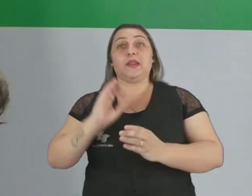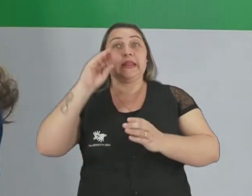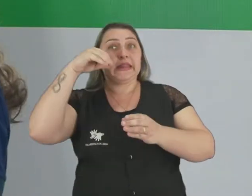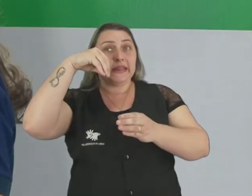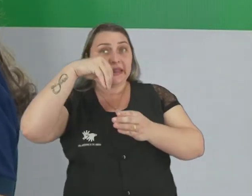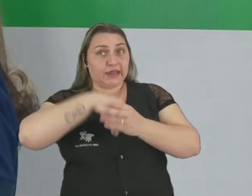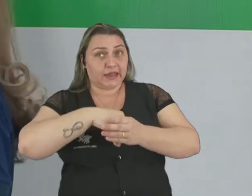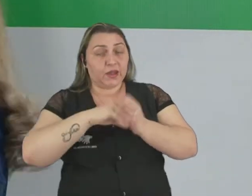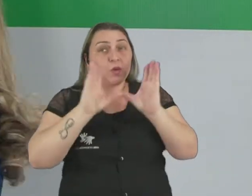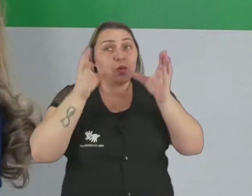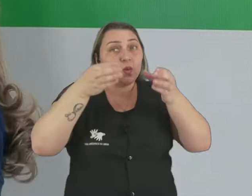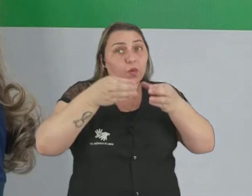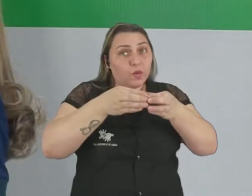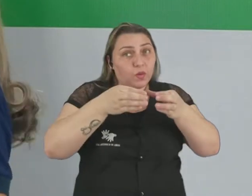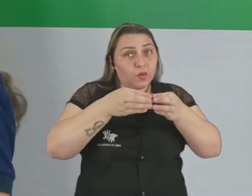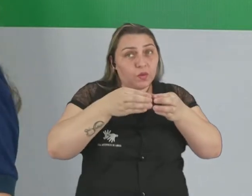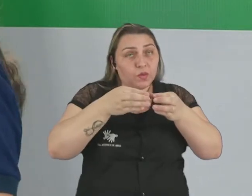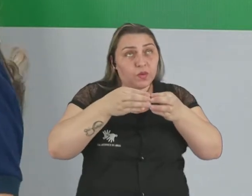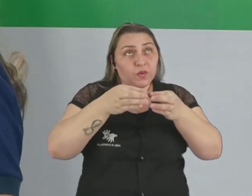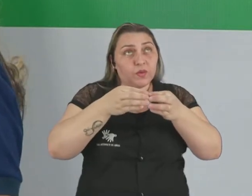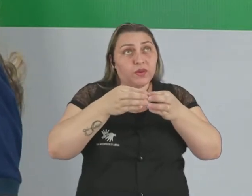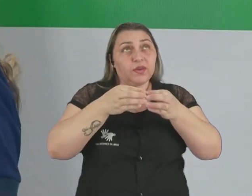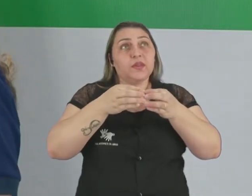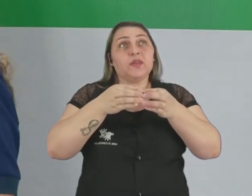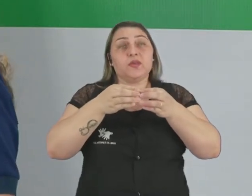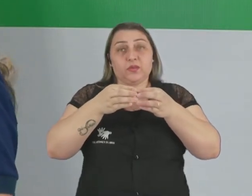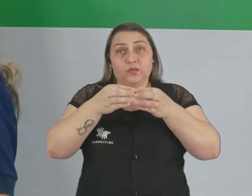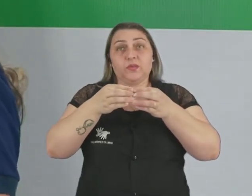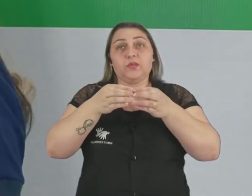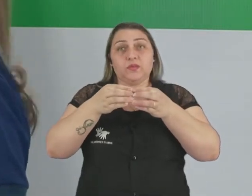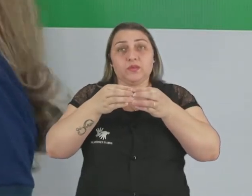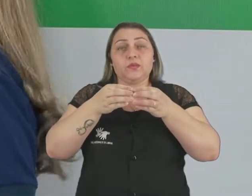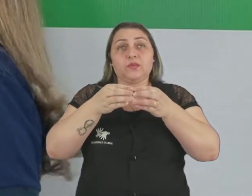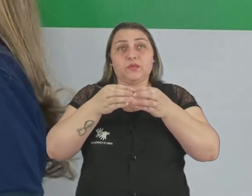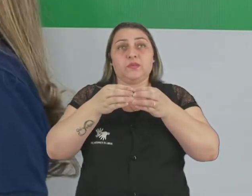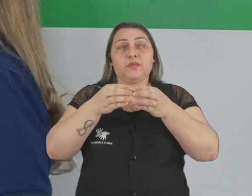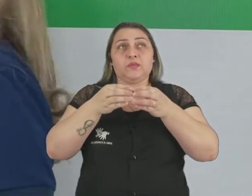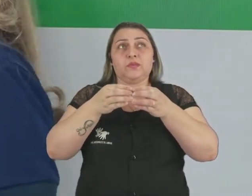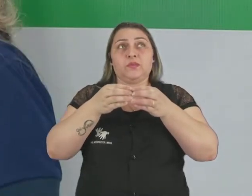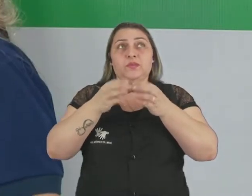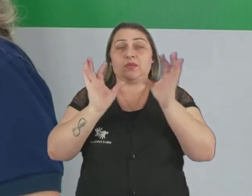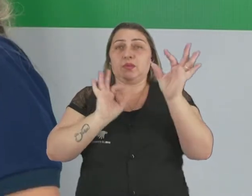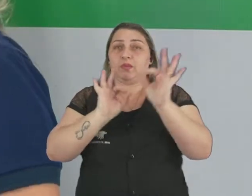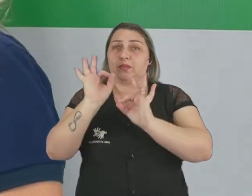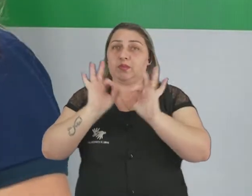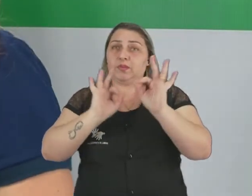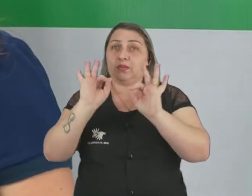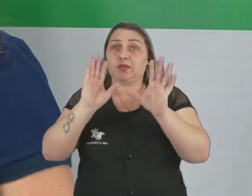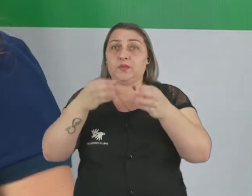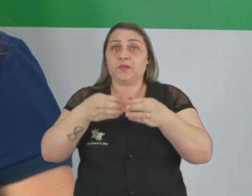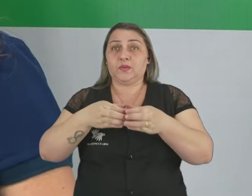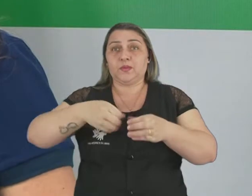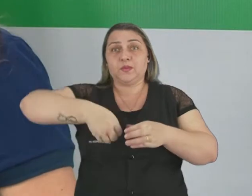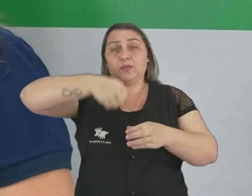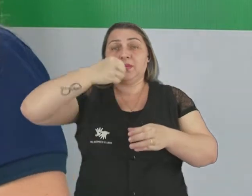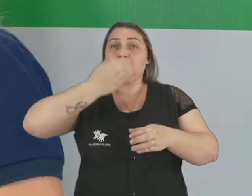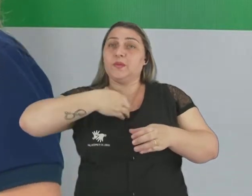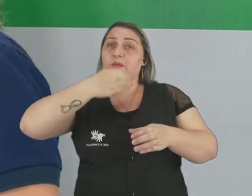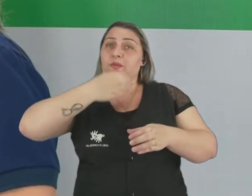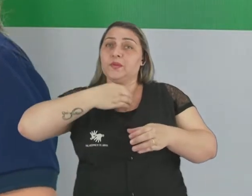de um conjunto, nós podemos dizer que a cesta seja um conjunto, né? Nós montamos um conjunto de maçã nessa